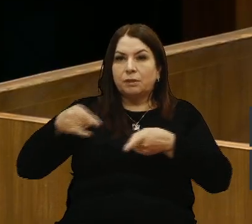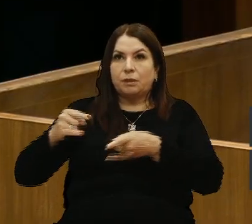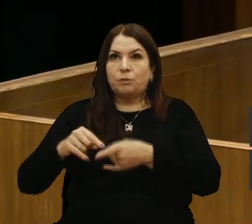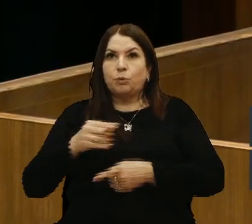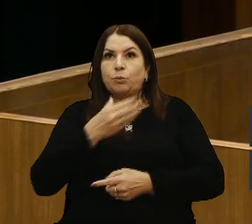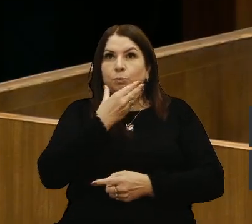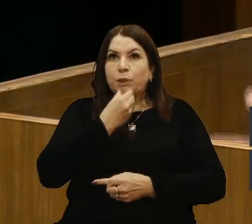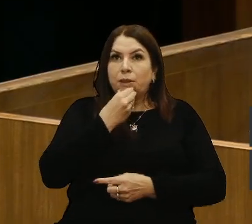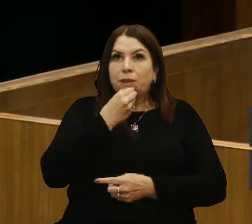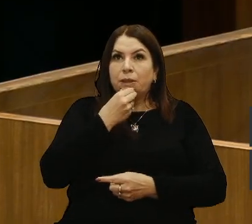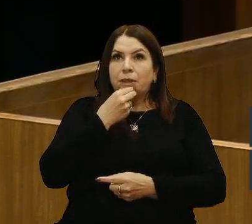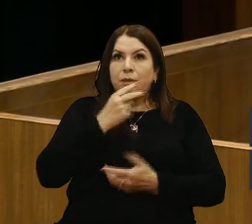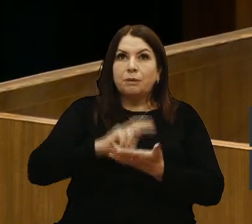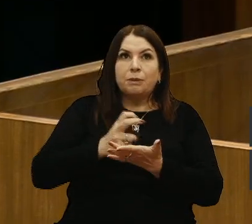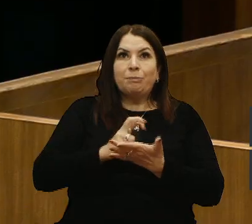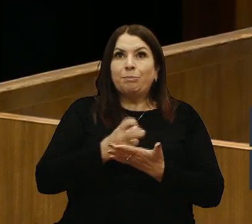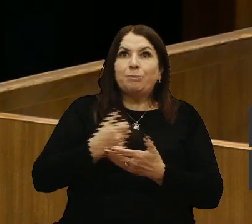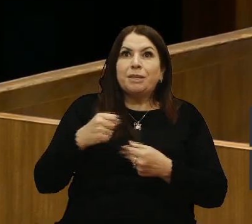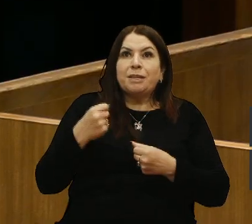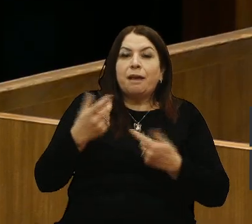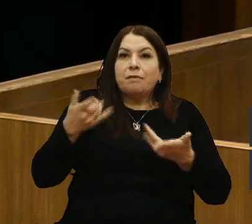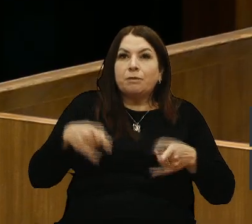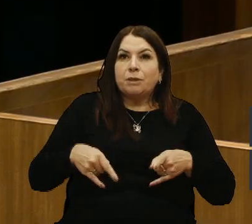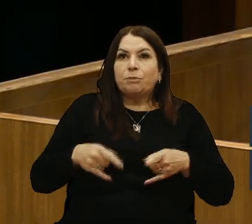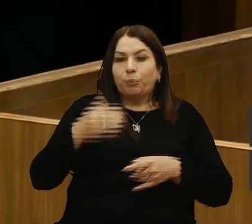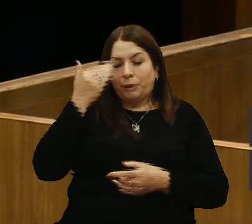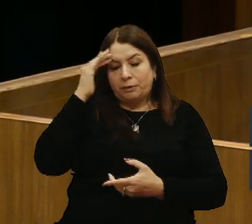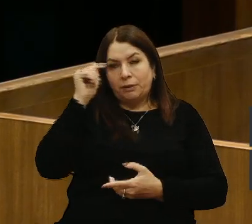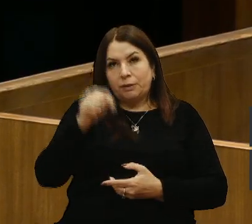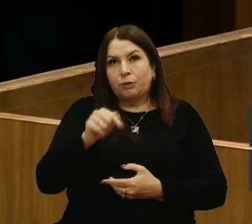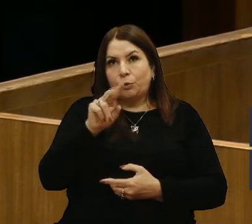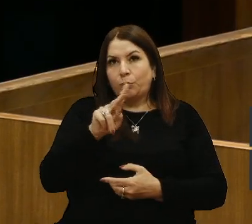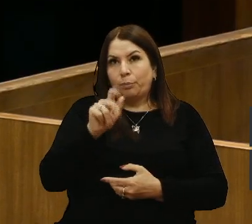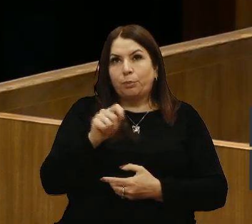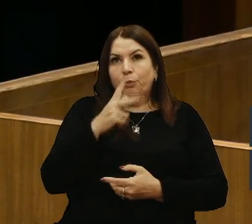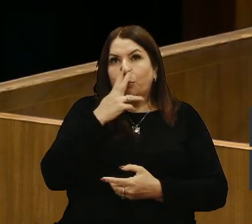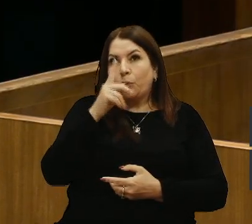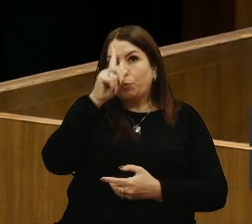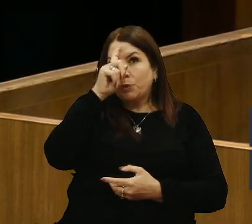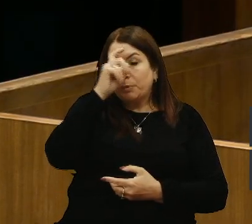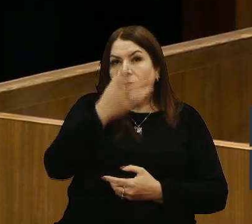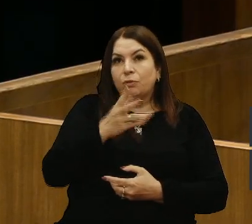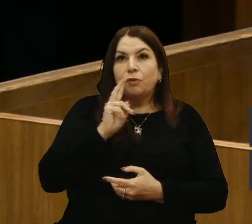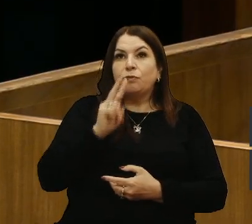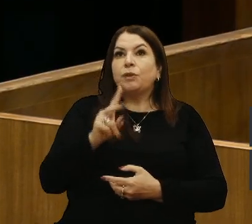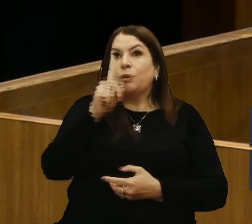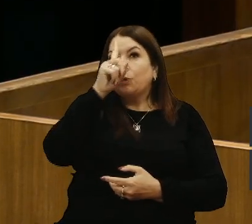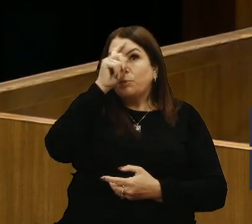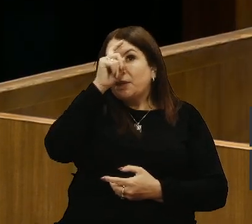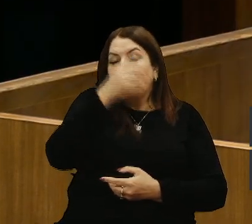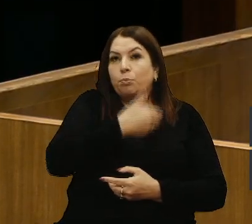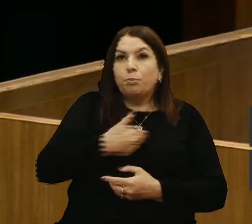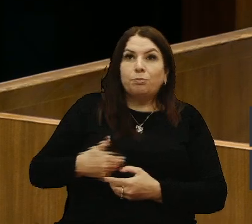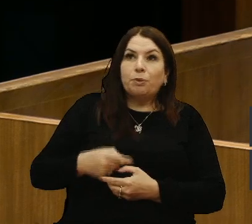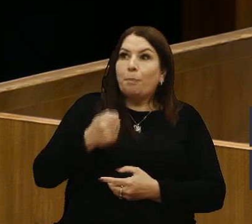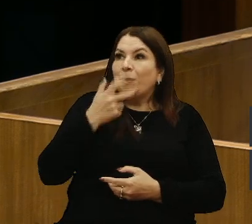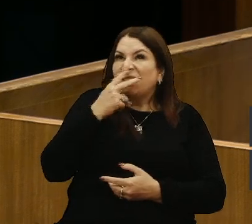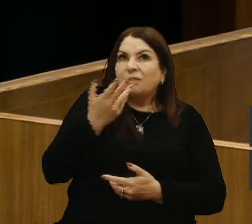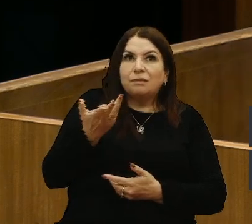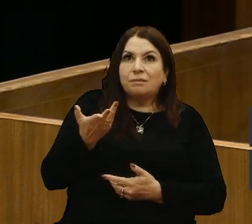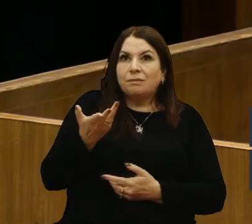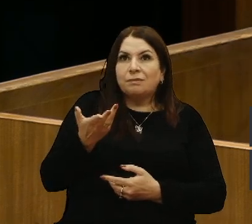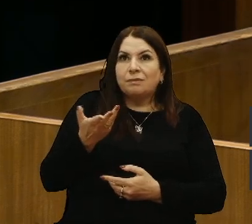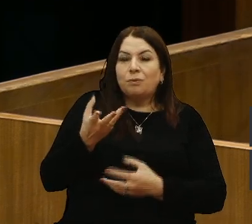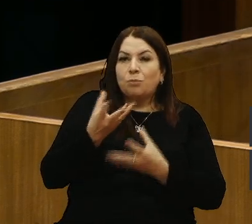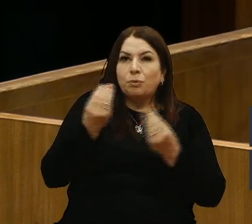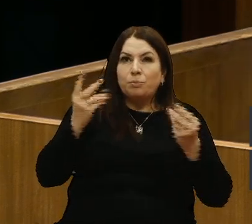menino ali precisava de um leito e aqui eu entendo que a UPA virou um hospital. Eu cheguei lá, eu vi um hospital público, parecia um hospital, o